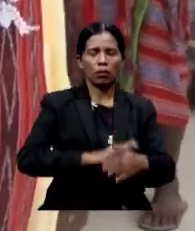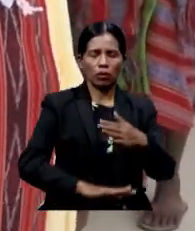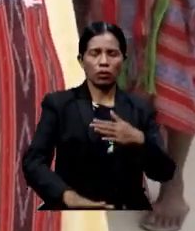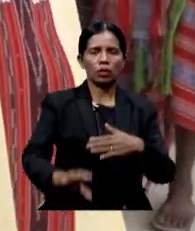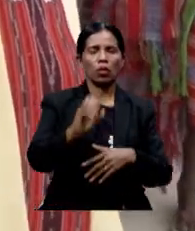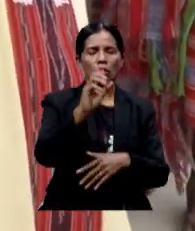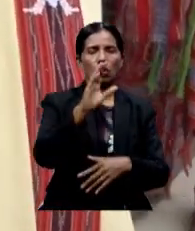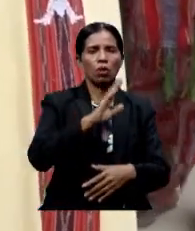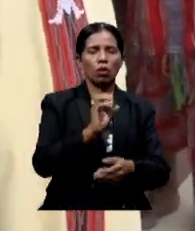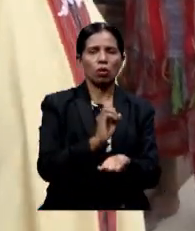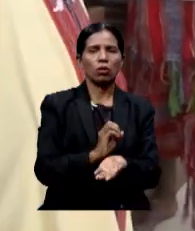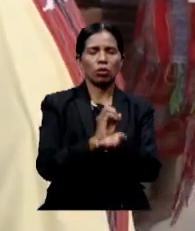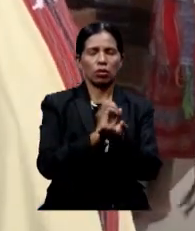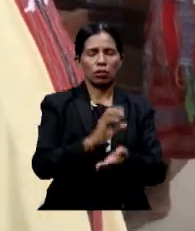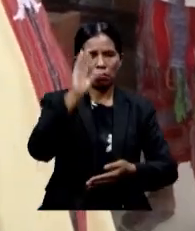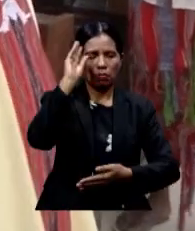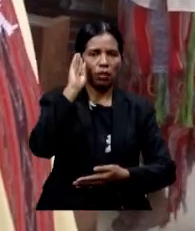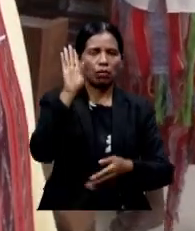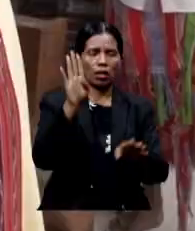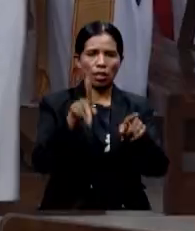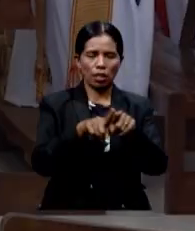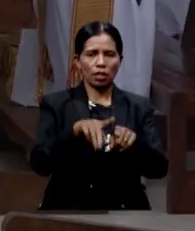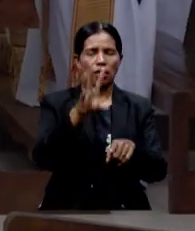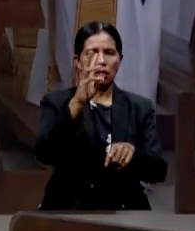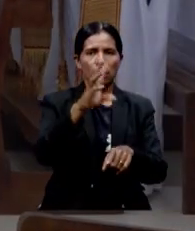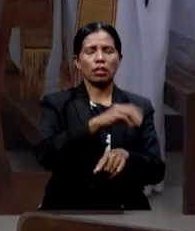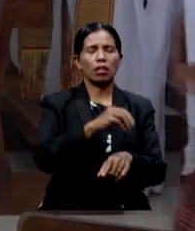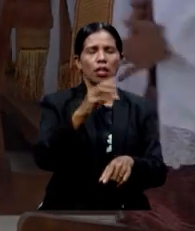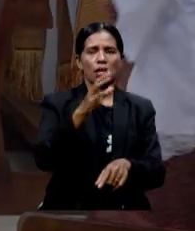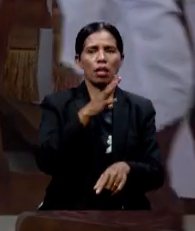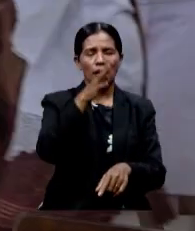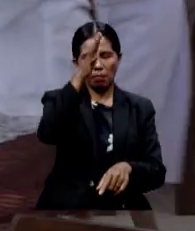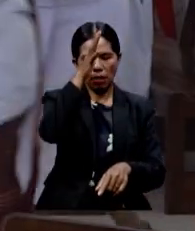Mane Ikus Husimaung Aleng Nainen, Husi Aman Francisco Kosat Oki